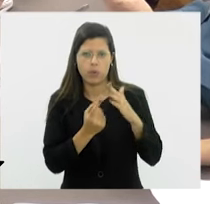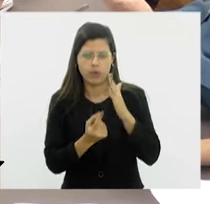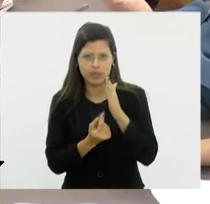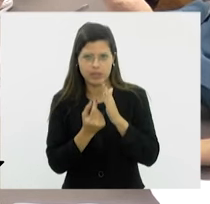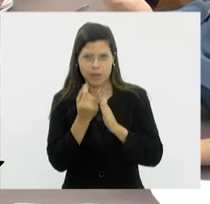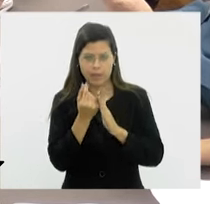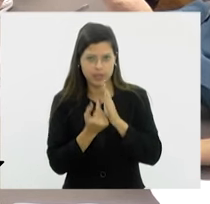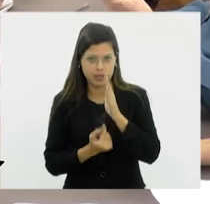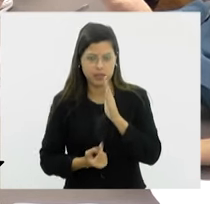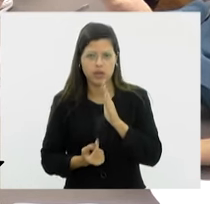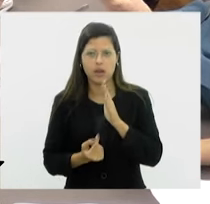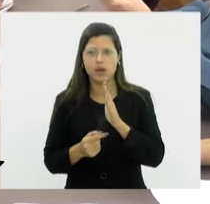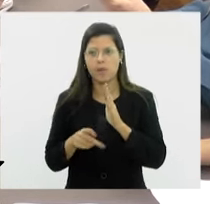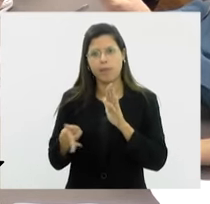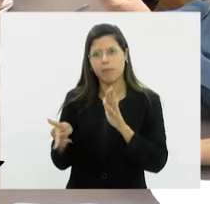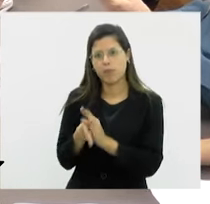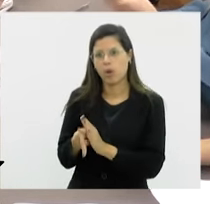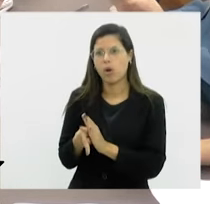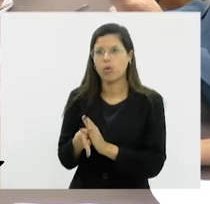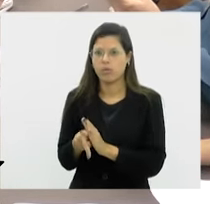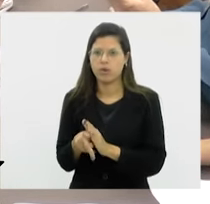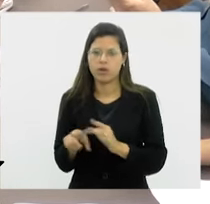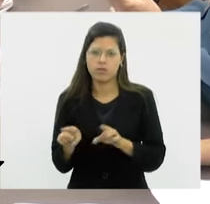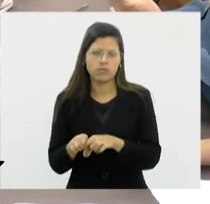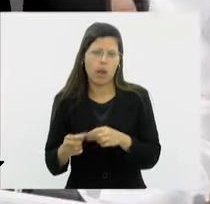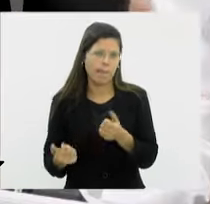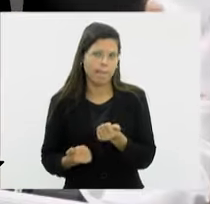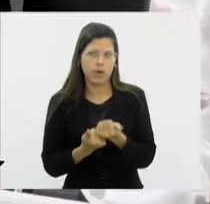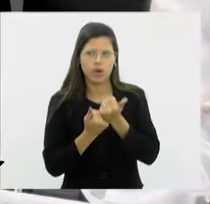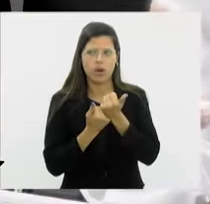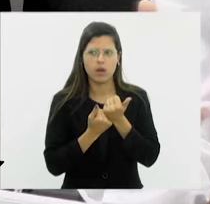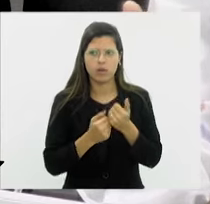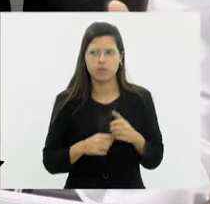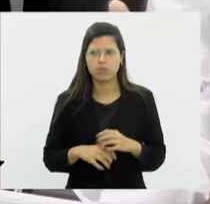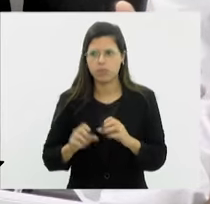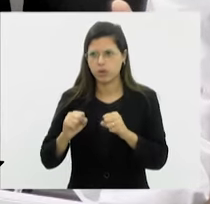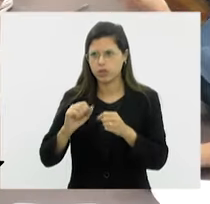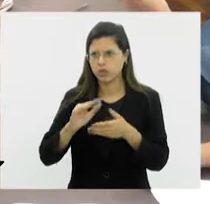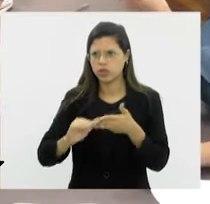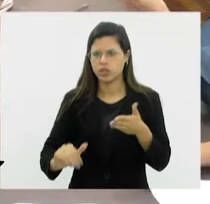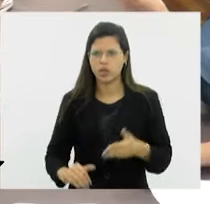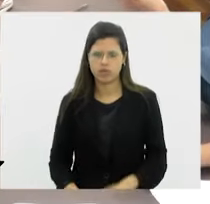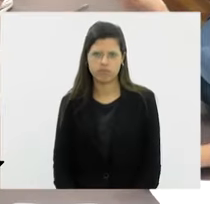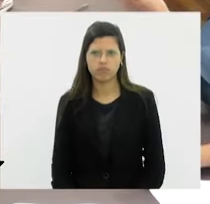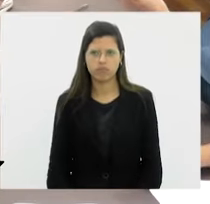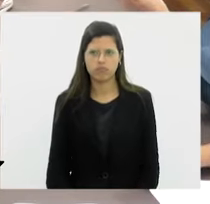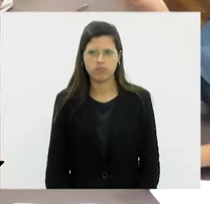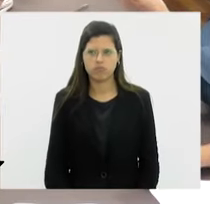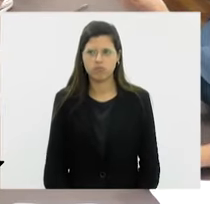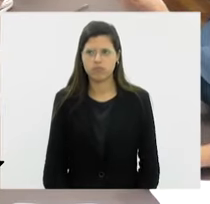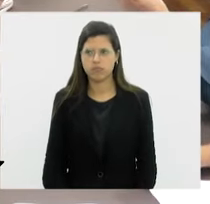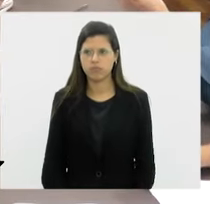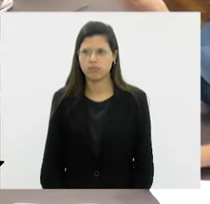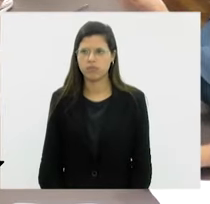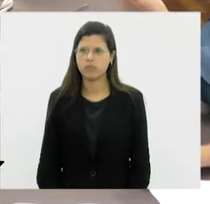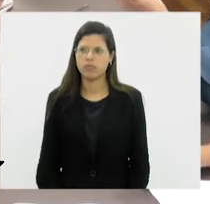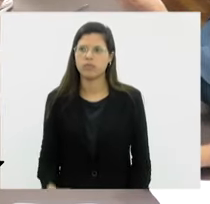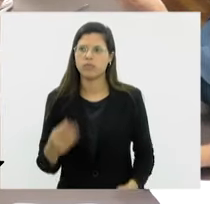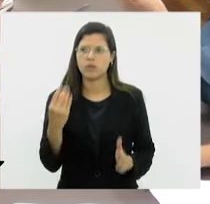próprias suplementadas, se necessário, que é a dotação genérica. Se quiser, pode até suprimir. Na realidade, a gente colocou aqui